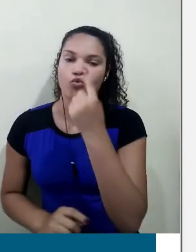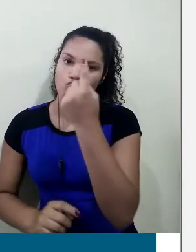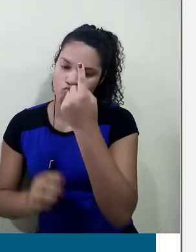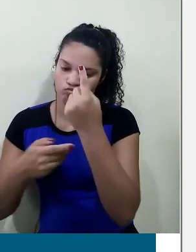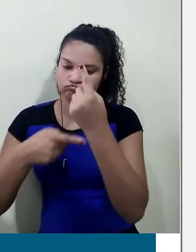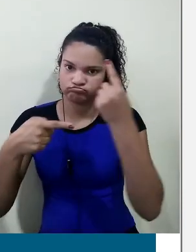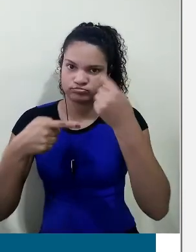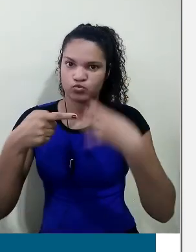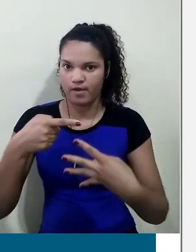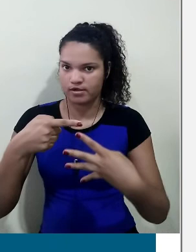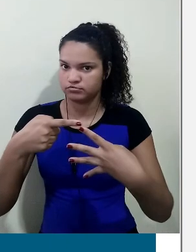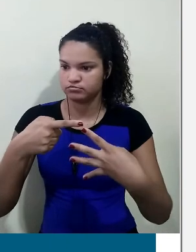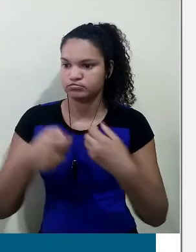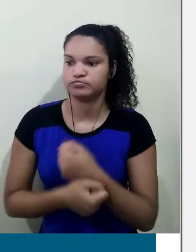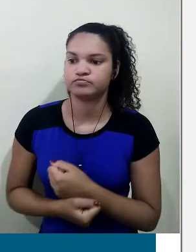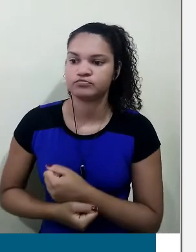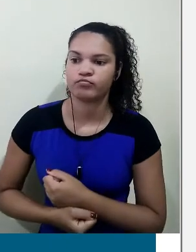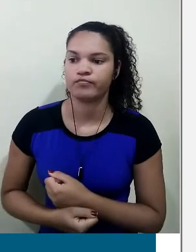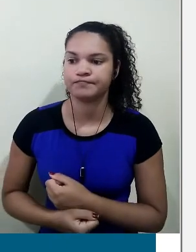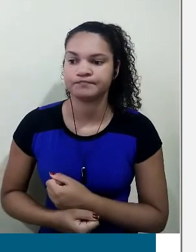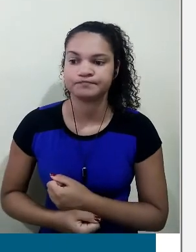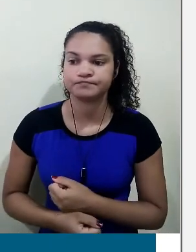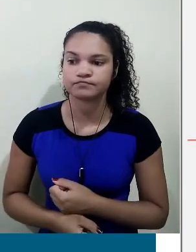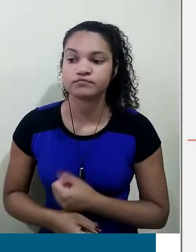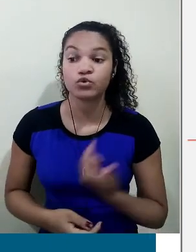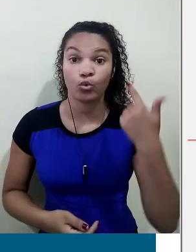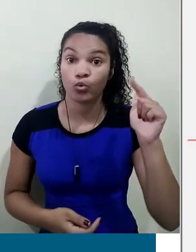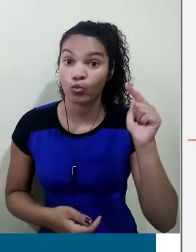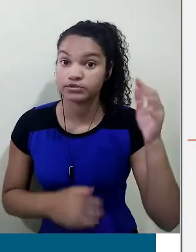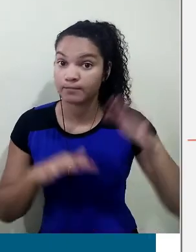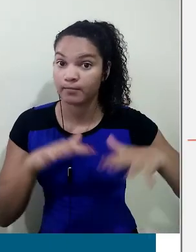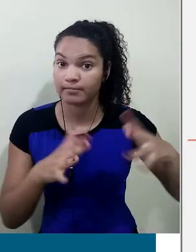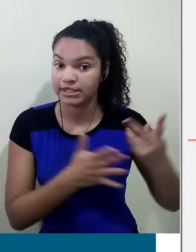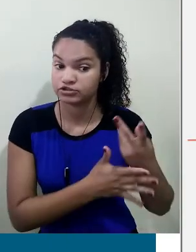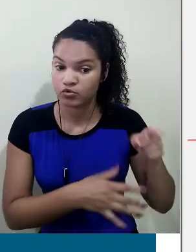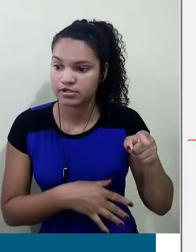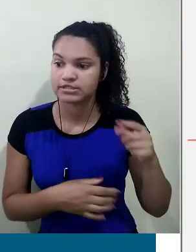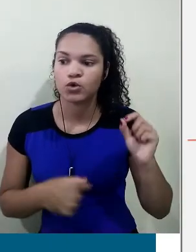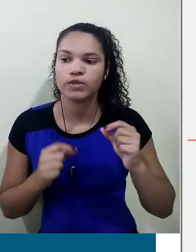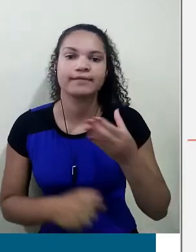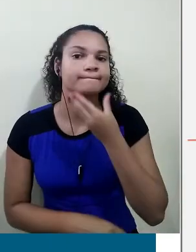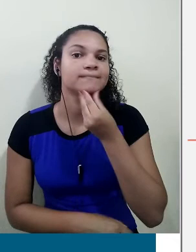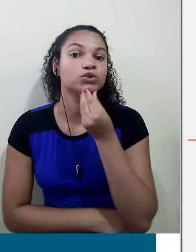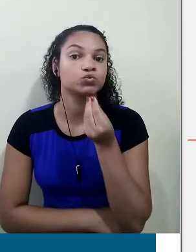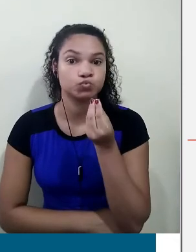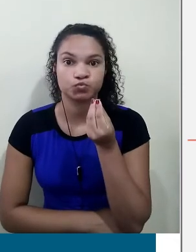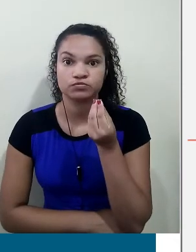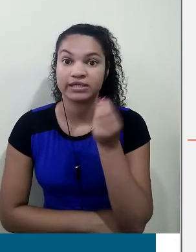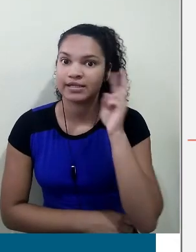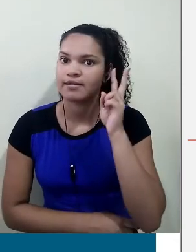1/4. Um caso em 4 casos possíveis. A outra probabilidade envolvida é a probabilidade de nascer um